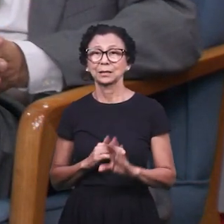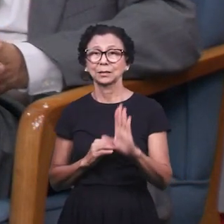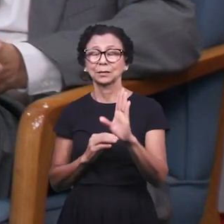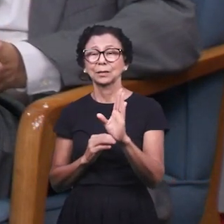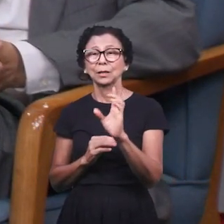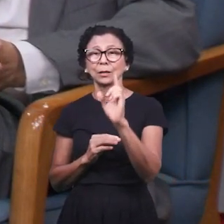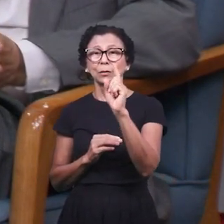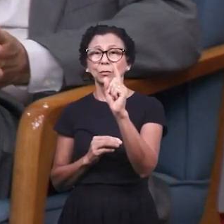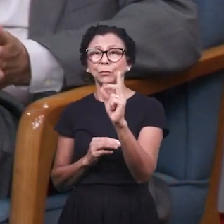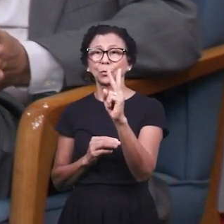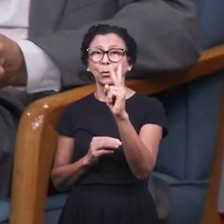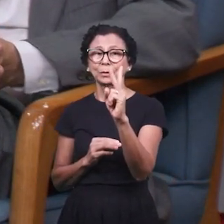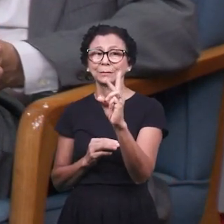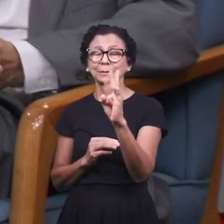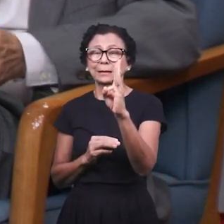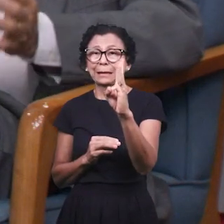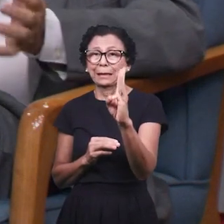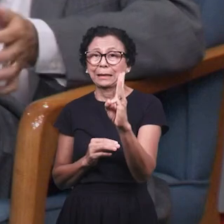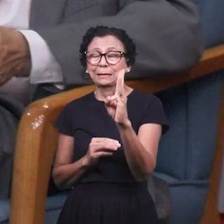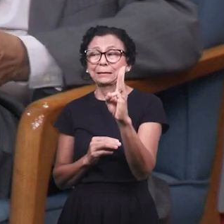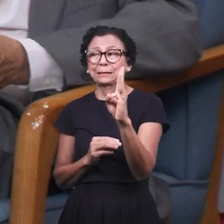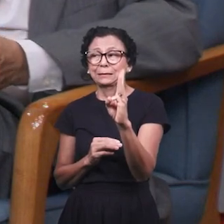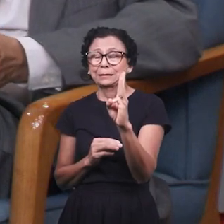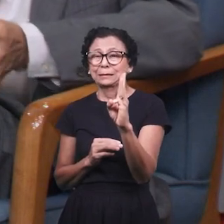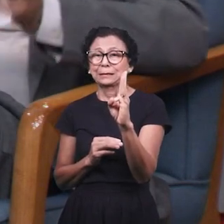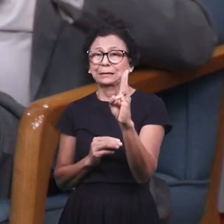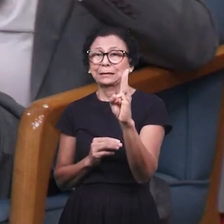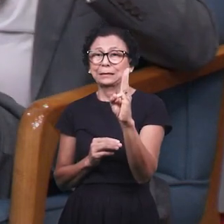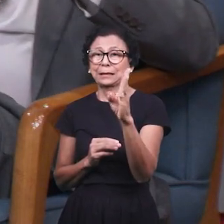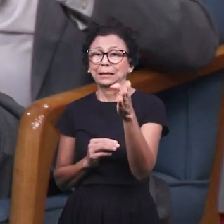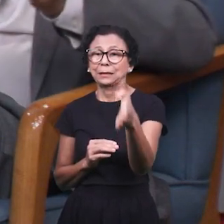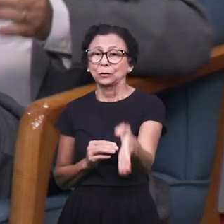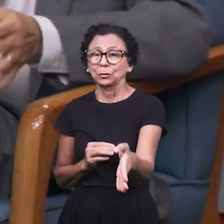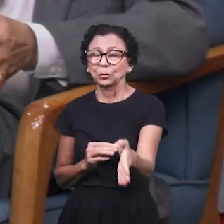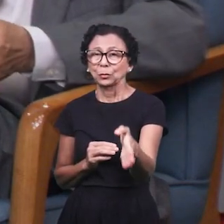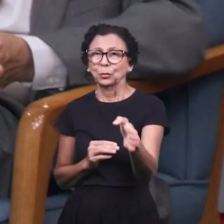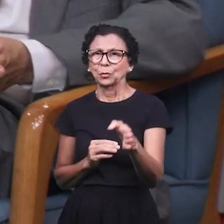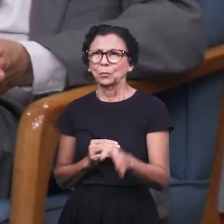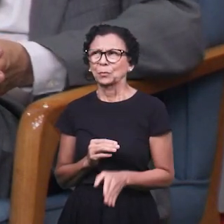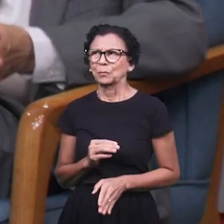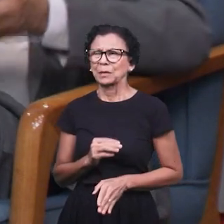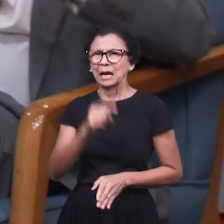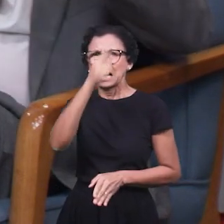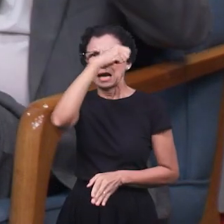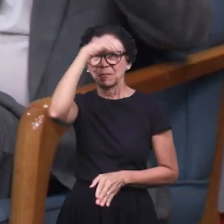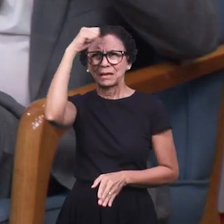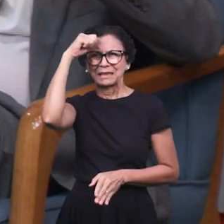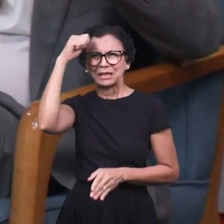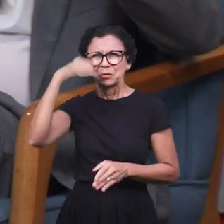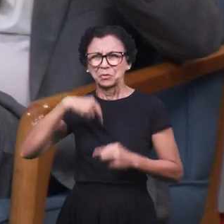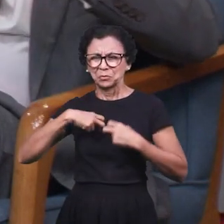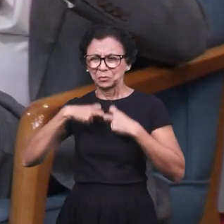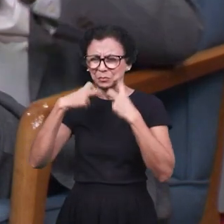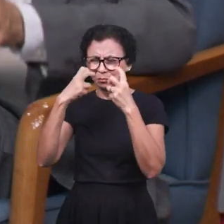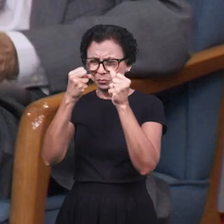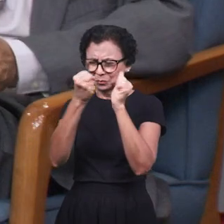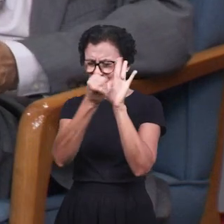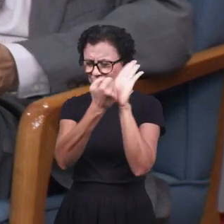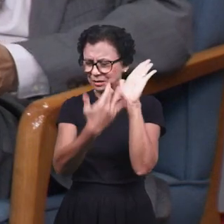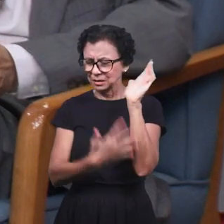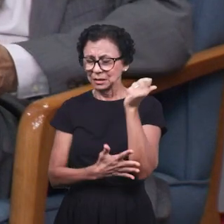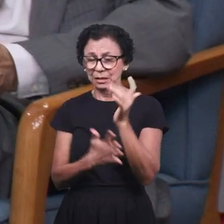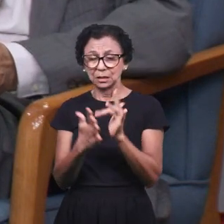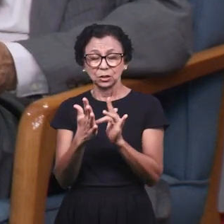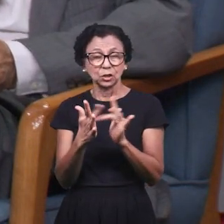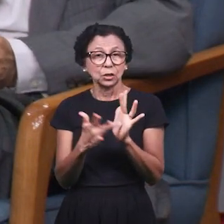o segundo. Ele entrou em desespero que o próximo seria ele, e ele fez um clamor. Amadeu, eu fiz um clamor pelo sangue de